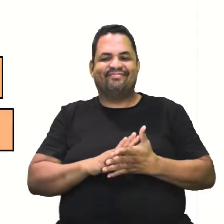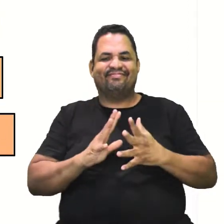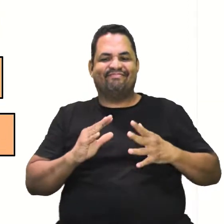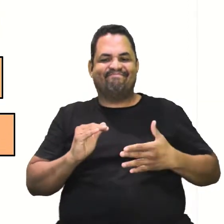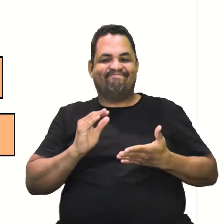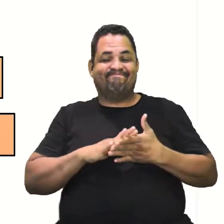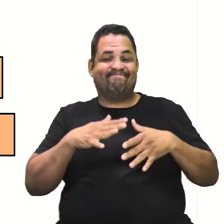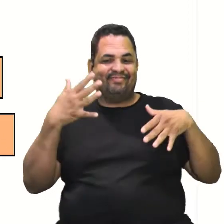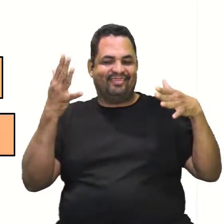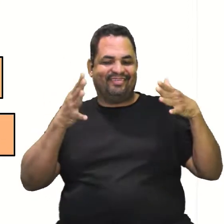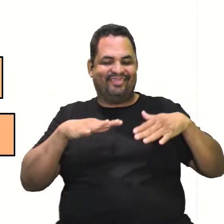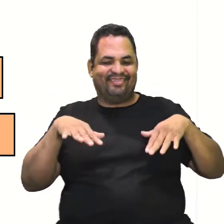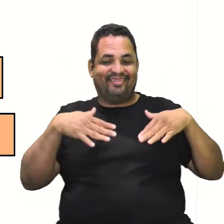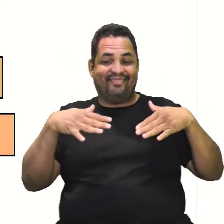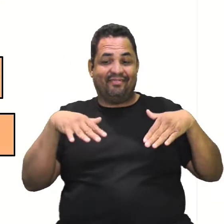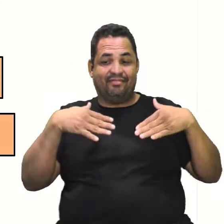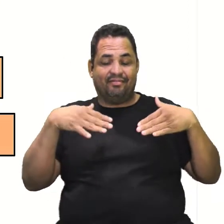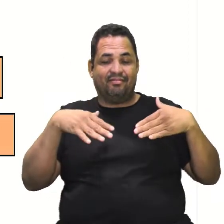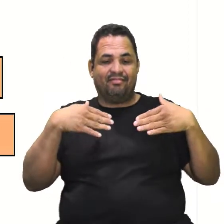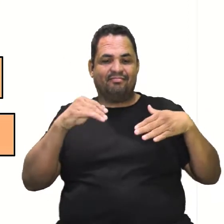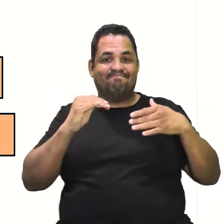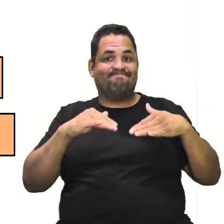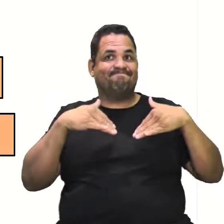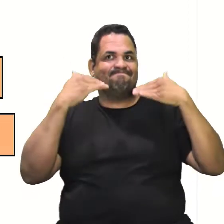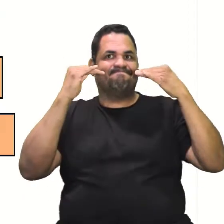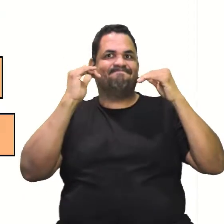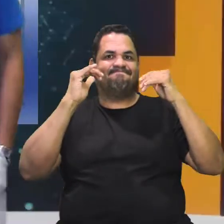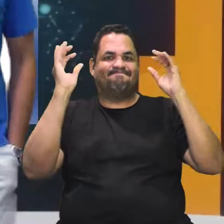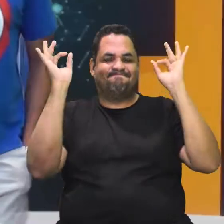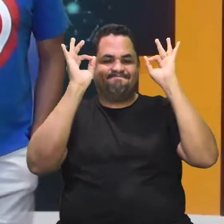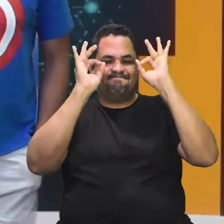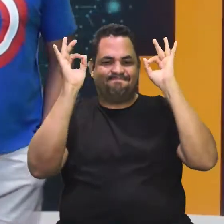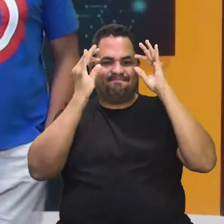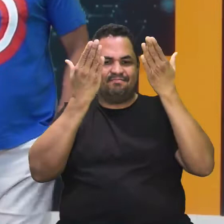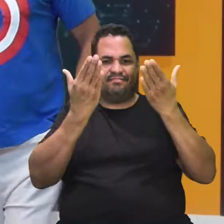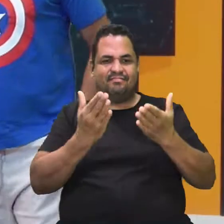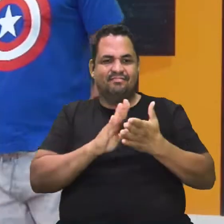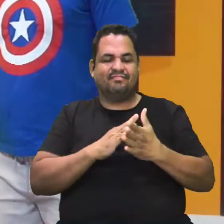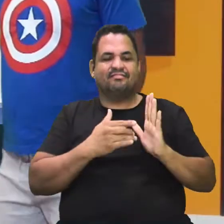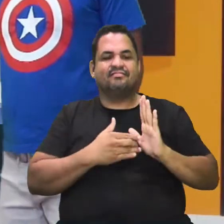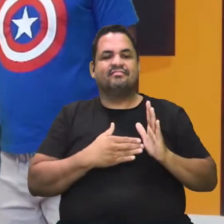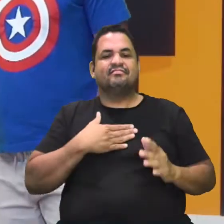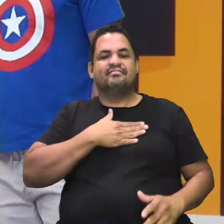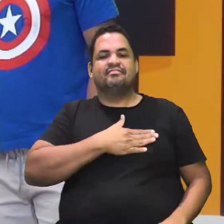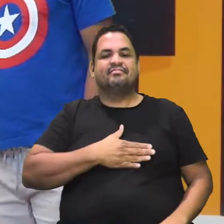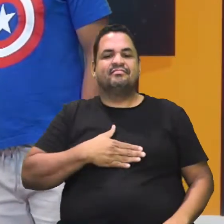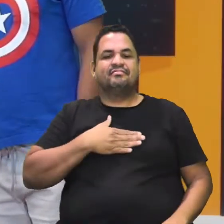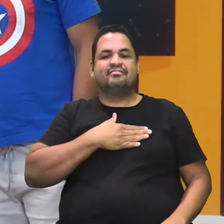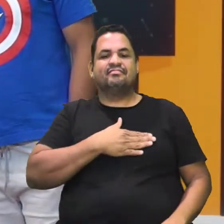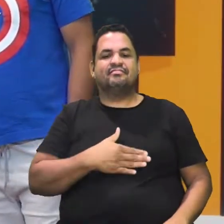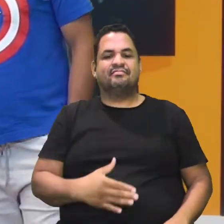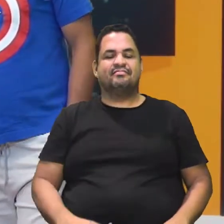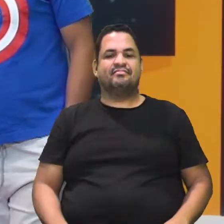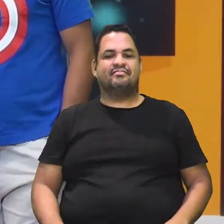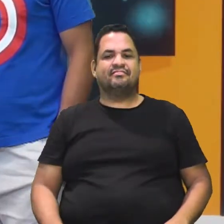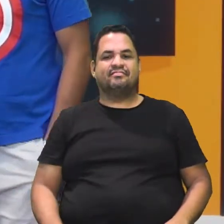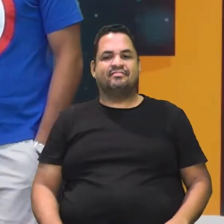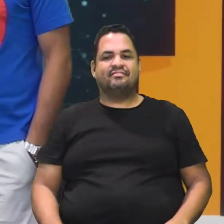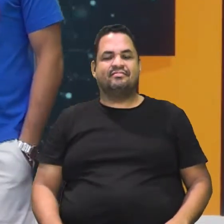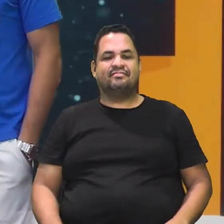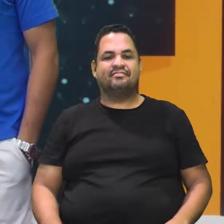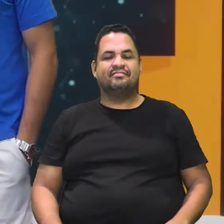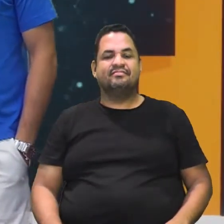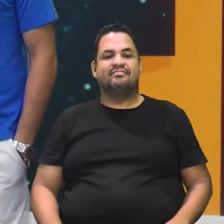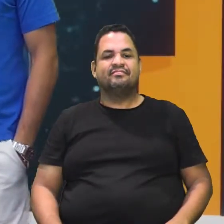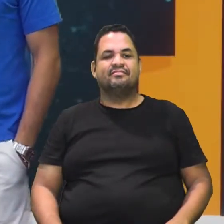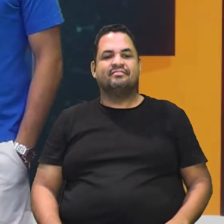é fantástico. É fantástico. Vamos junto aqui mostrar o GIF? A gente gosta desses GIFs animados, né? Porque mostra para